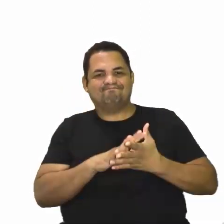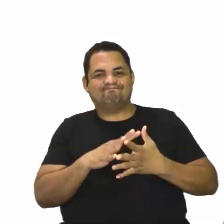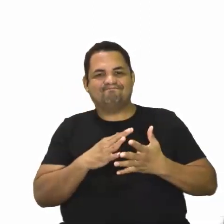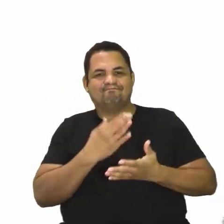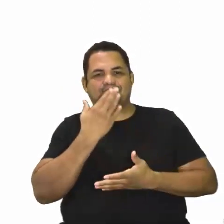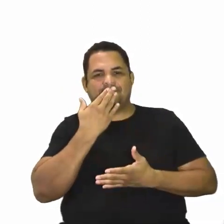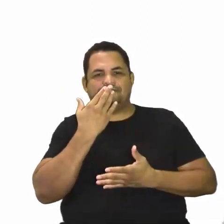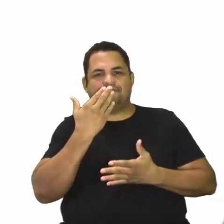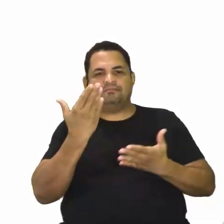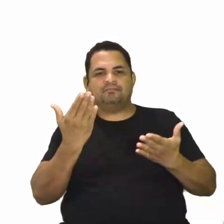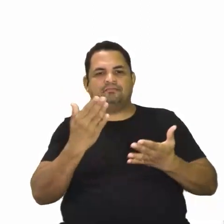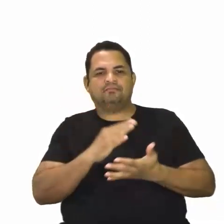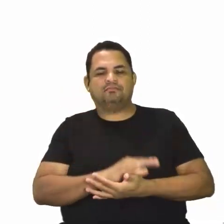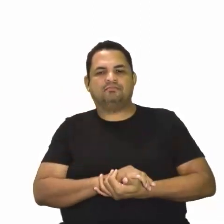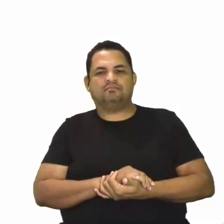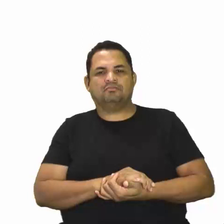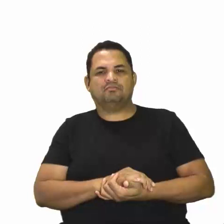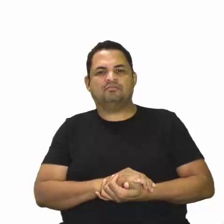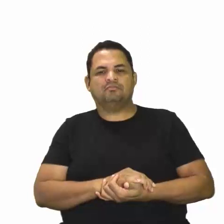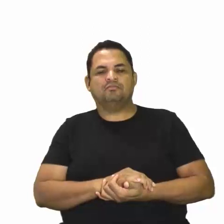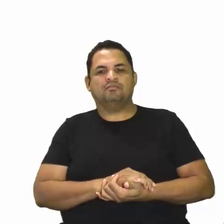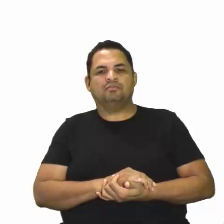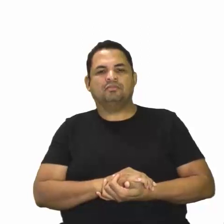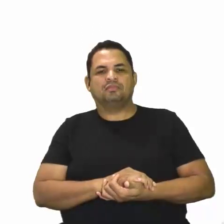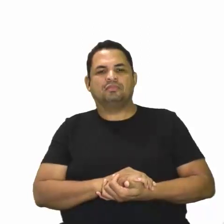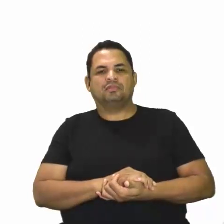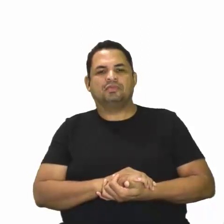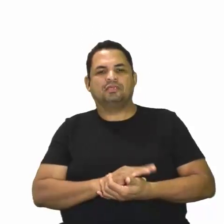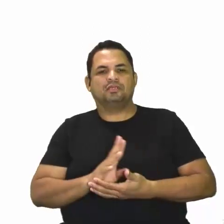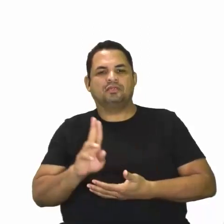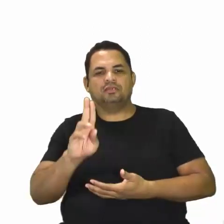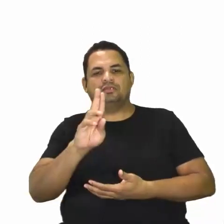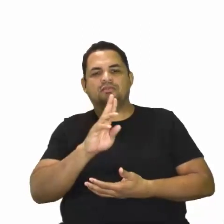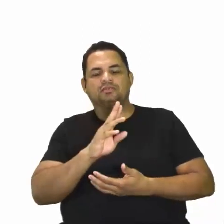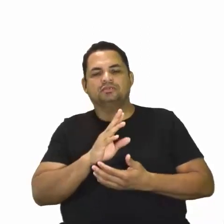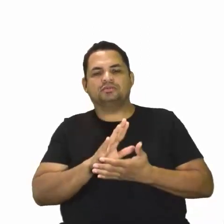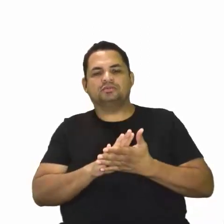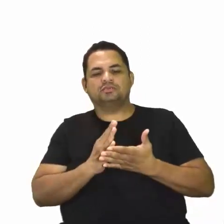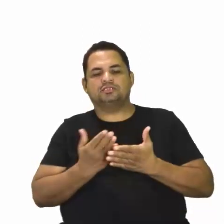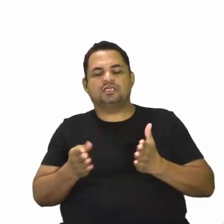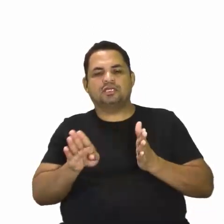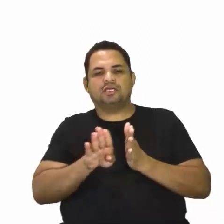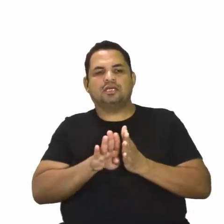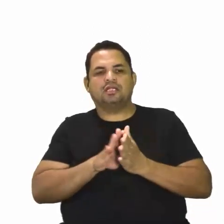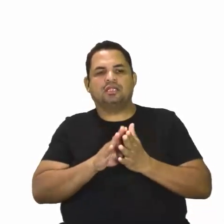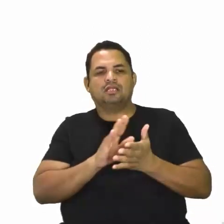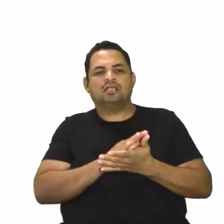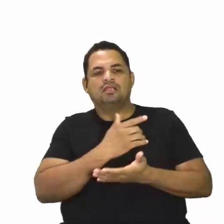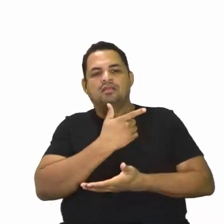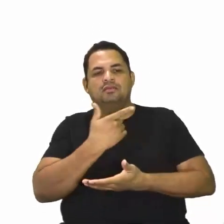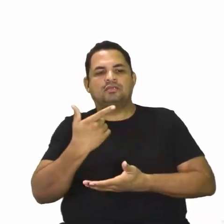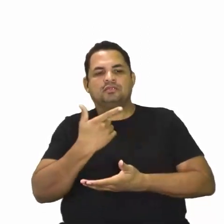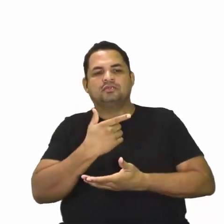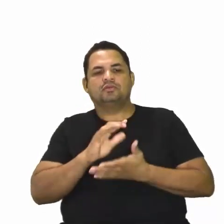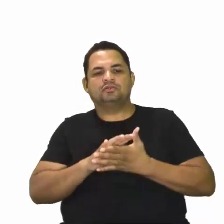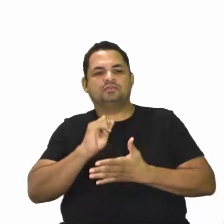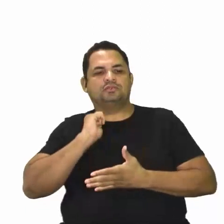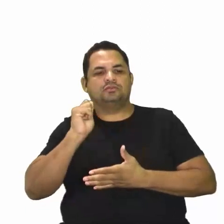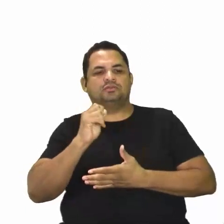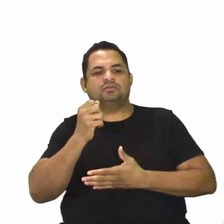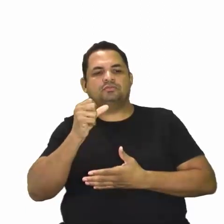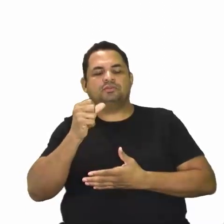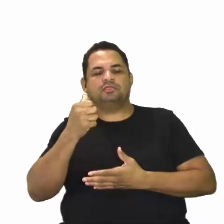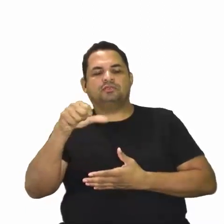de José Sarney, que vai ser efetivado o presidente da República em 22 de abril de 85, depois da morte